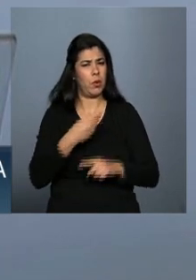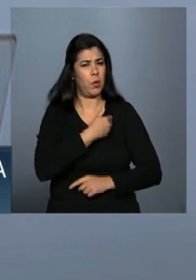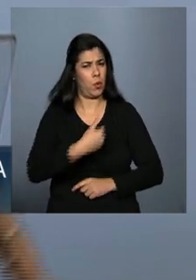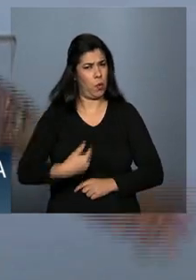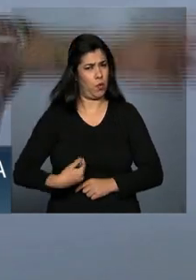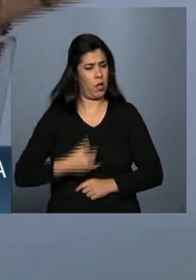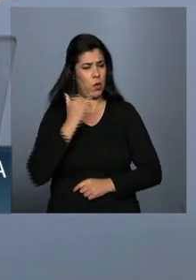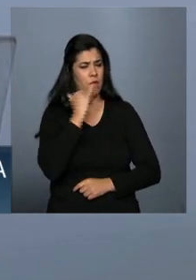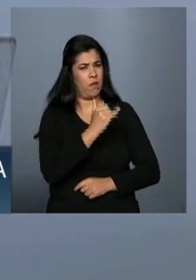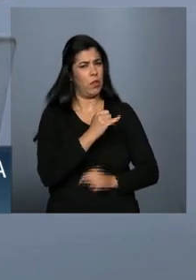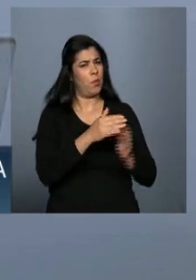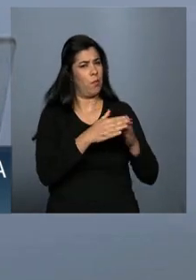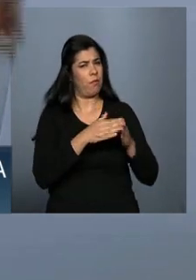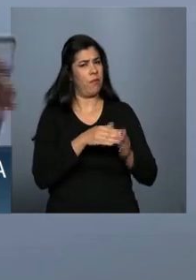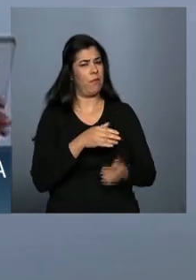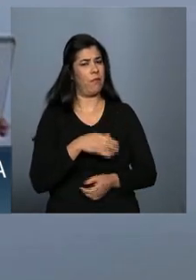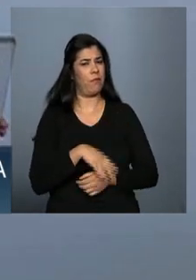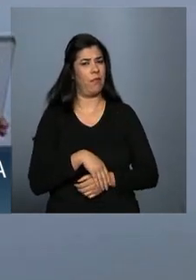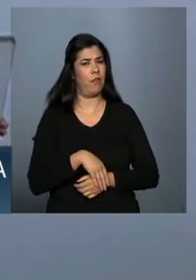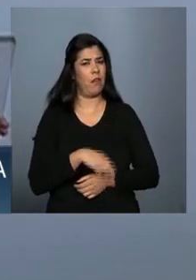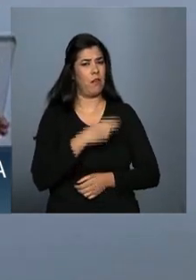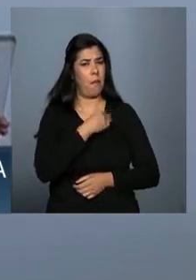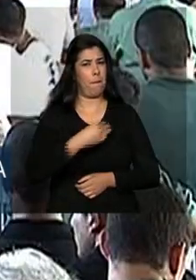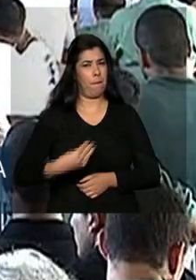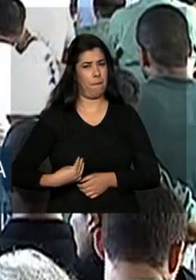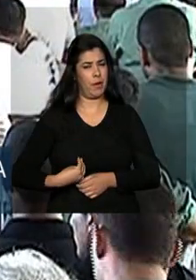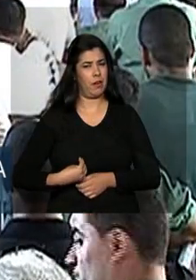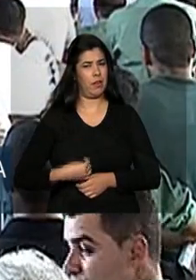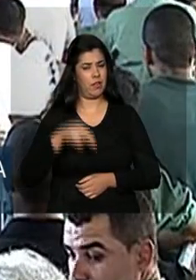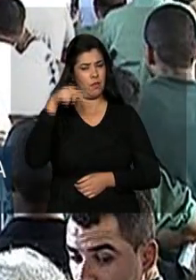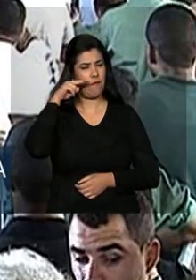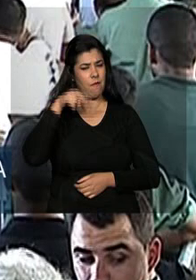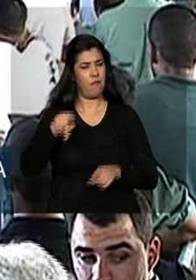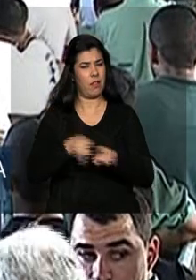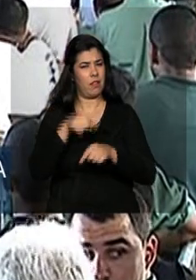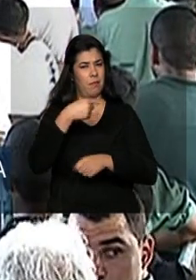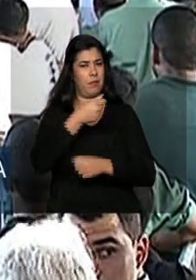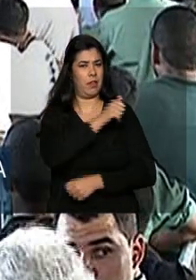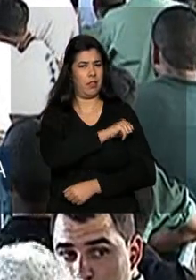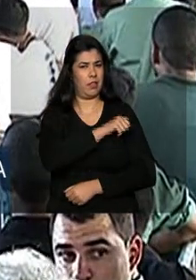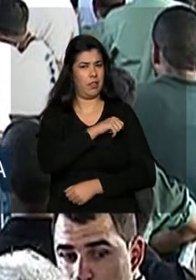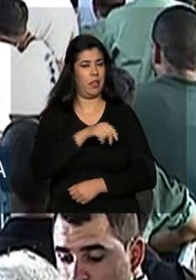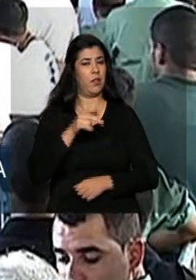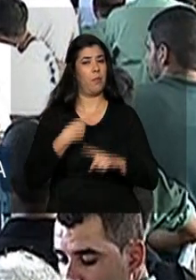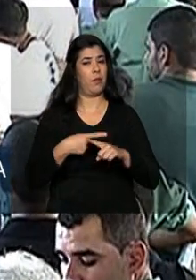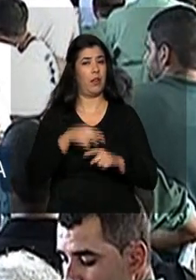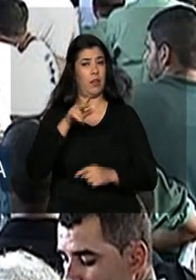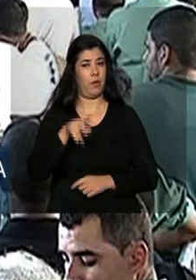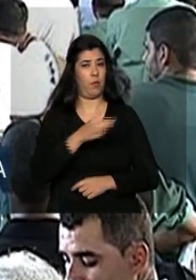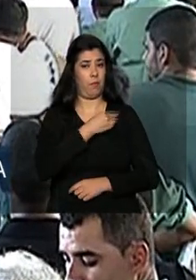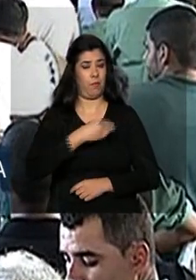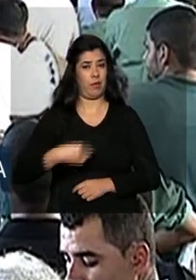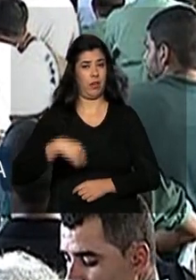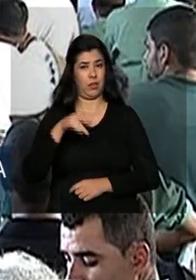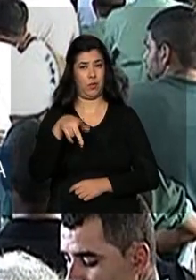para o Kassab? Porque o Kassab foi prefeito de São Paulo. Mas o Kassab